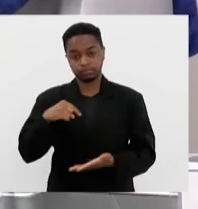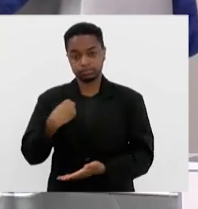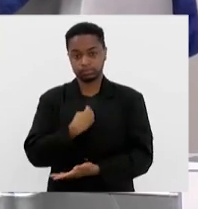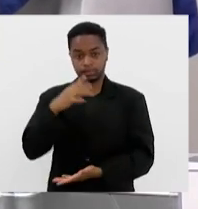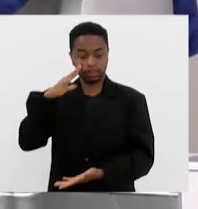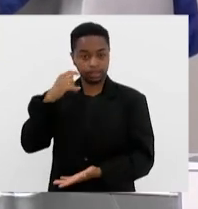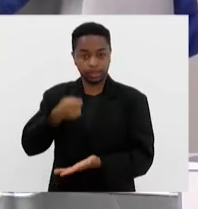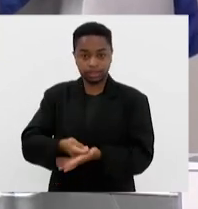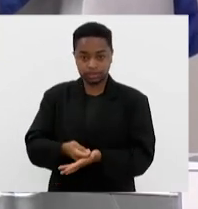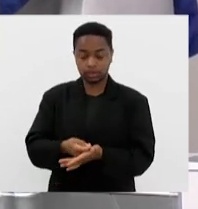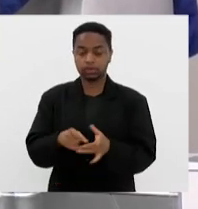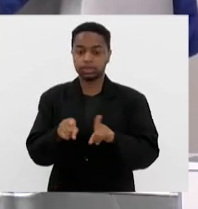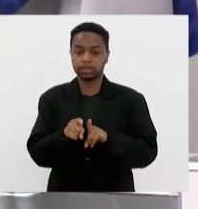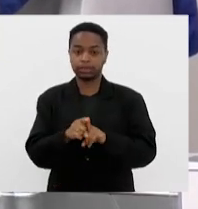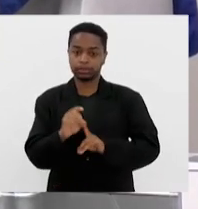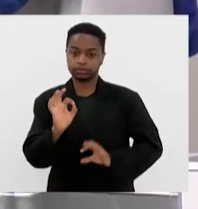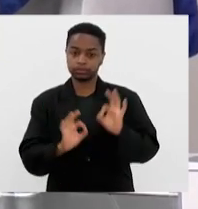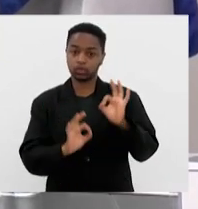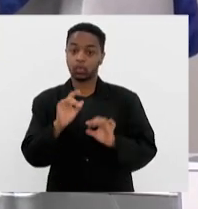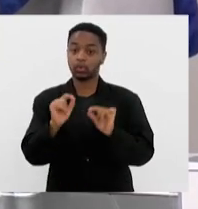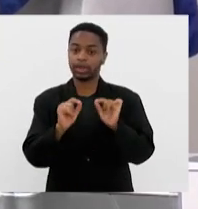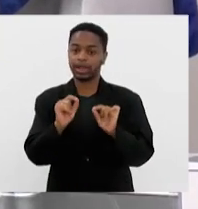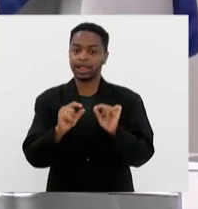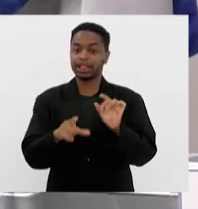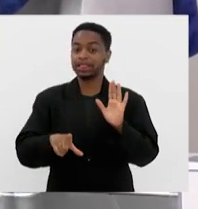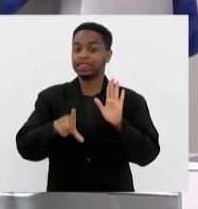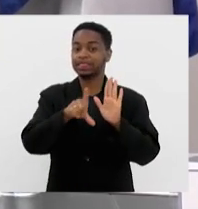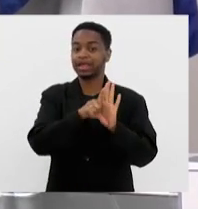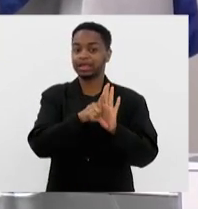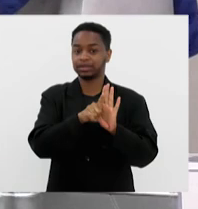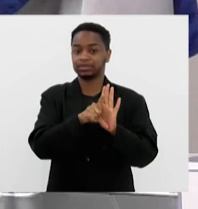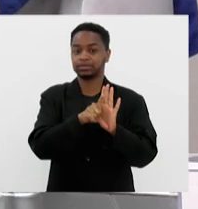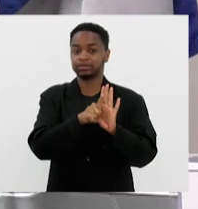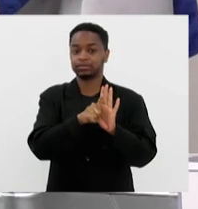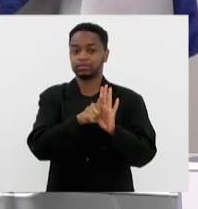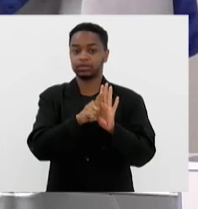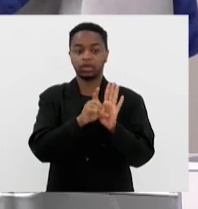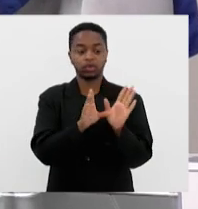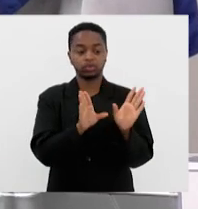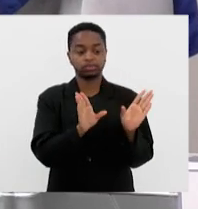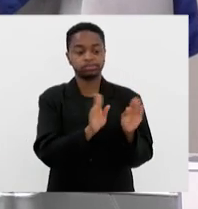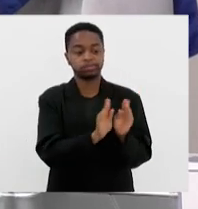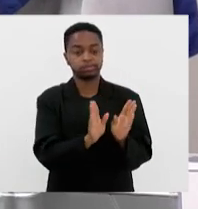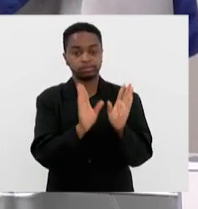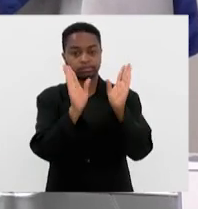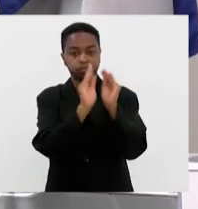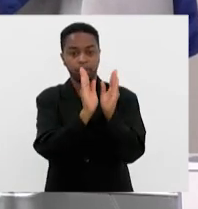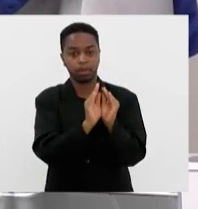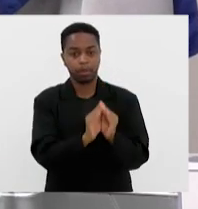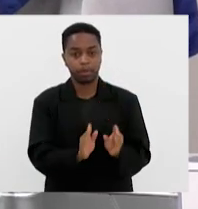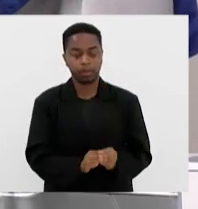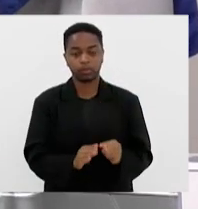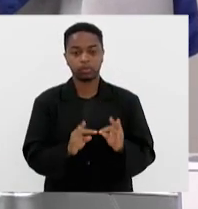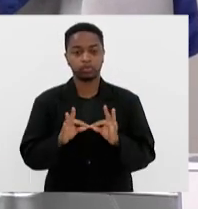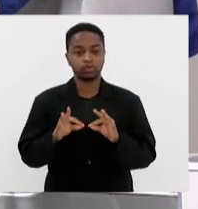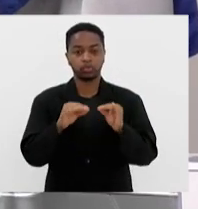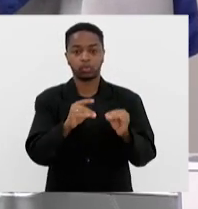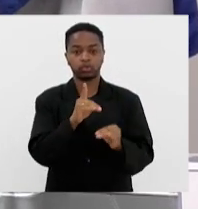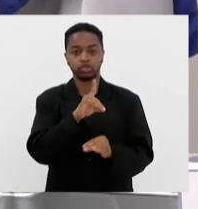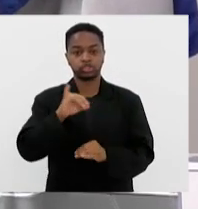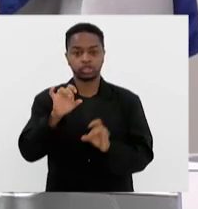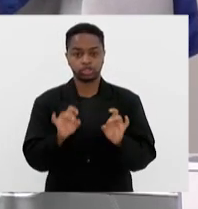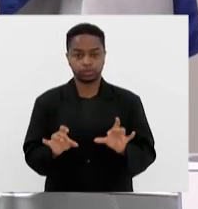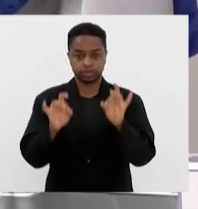e acertada que uma lei, que é uma lei que condensa, que compila todas as datas, que é a